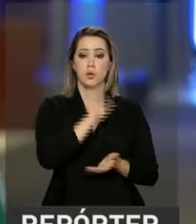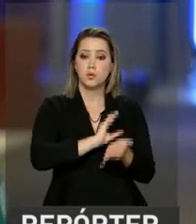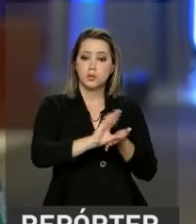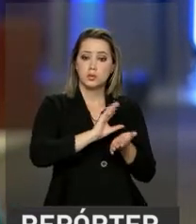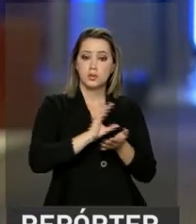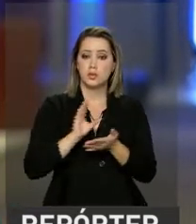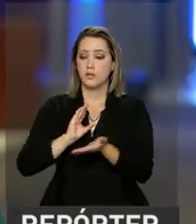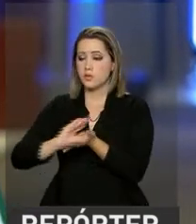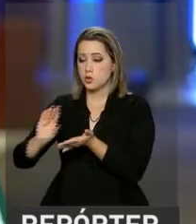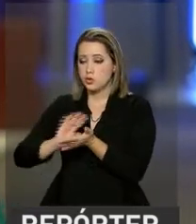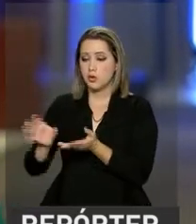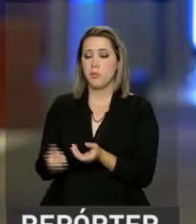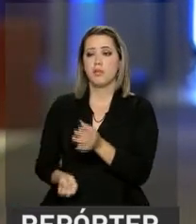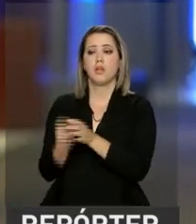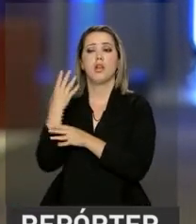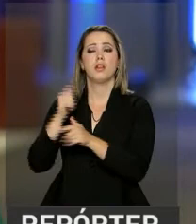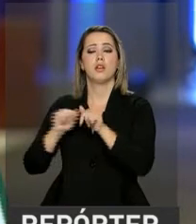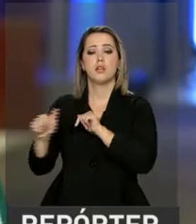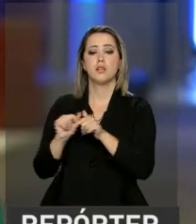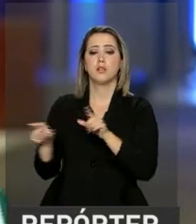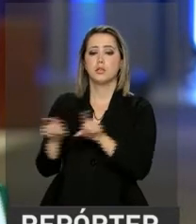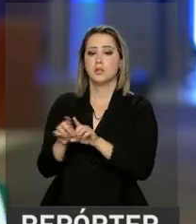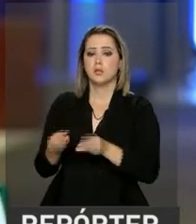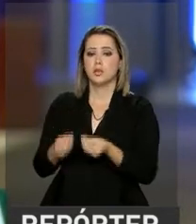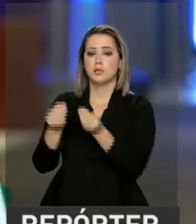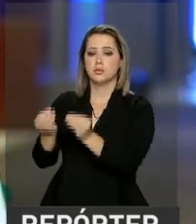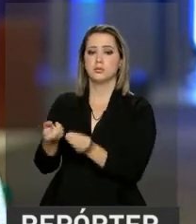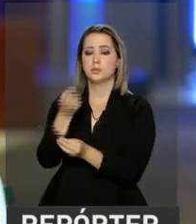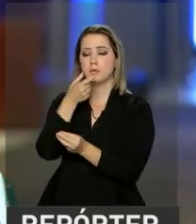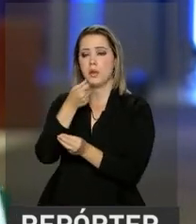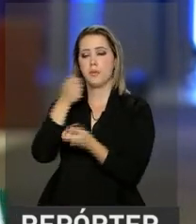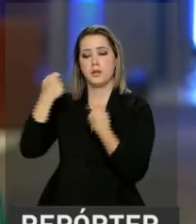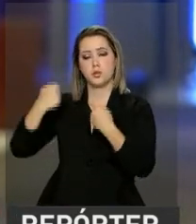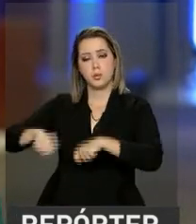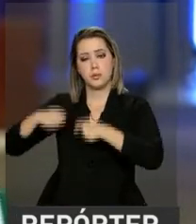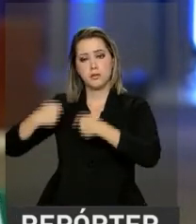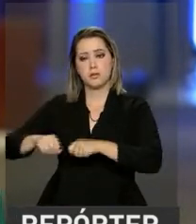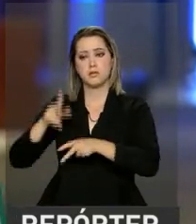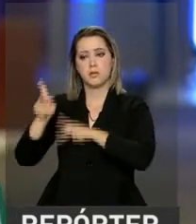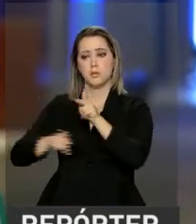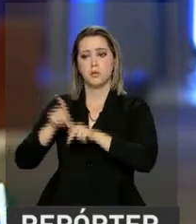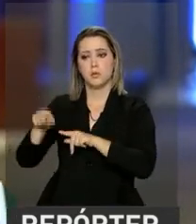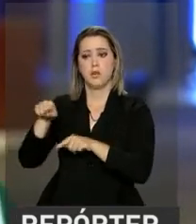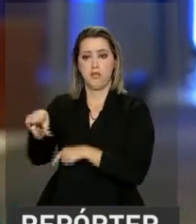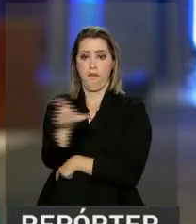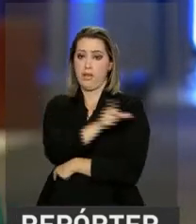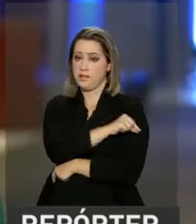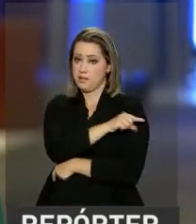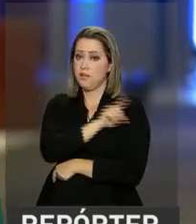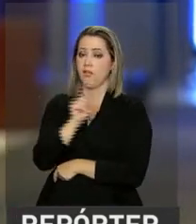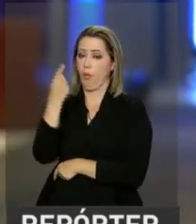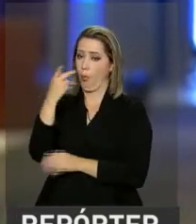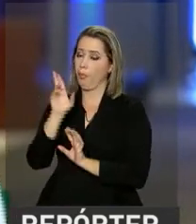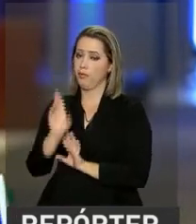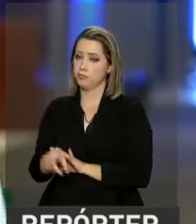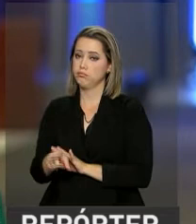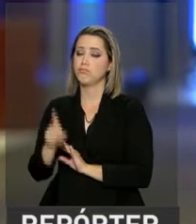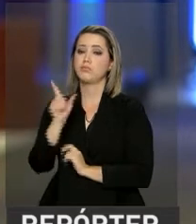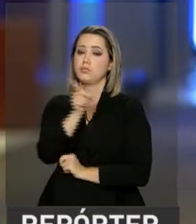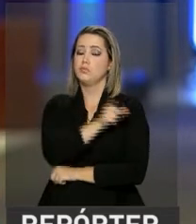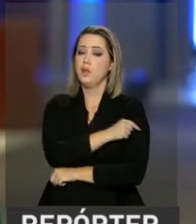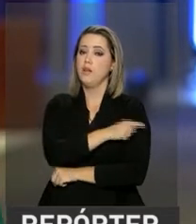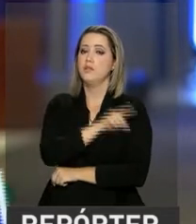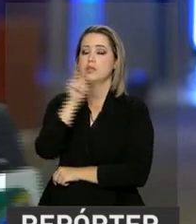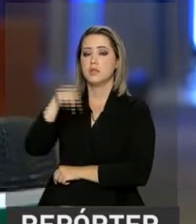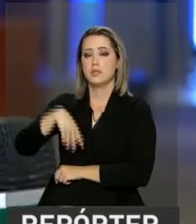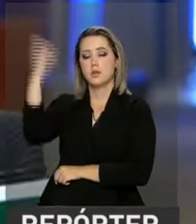que geram empregos e também geram remédios que a população precisa, entre elas a vacina. Vacina, o